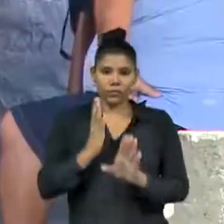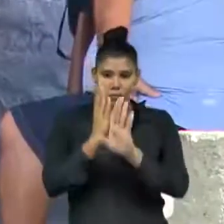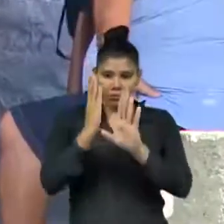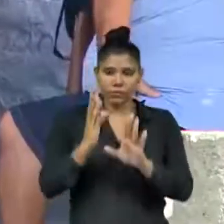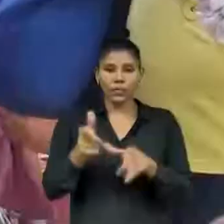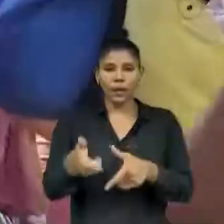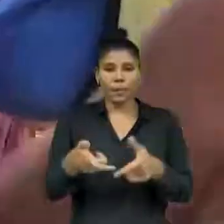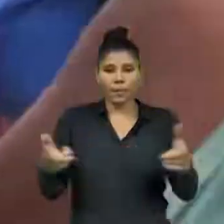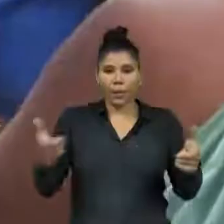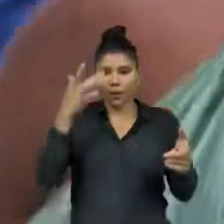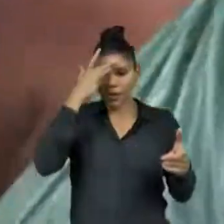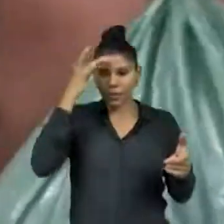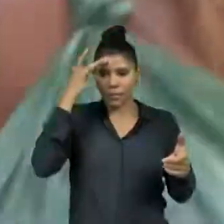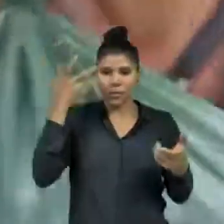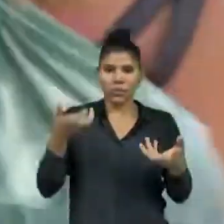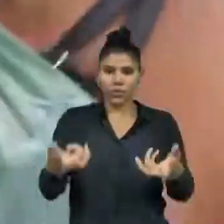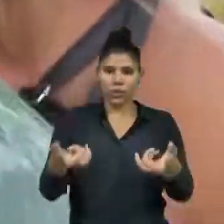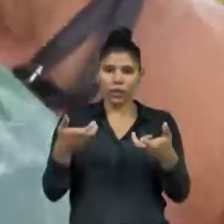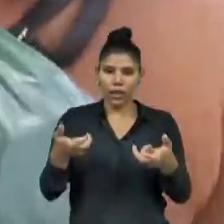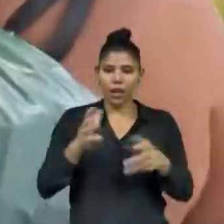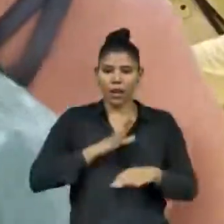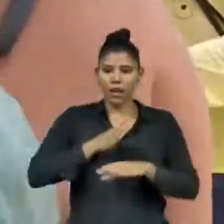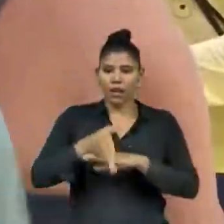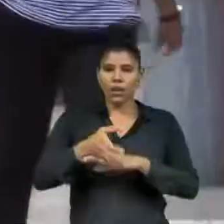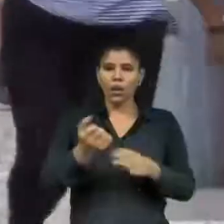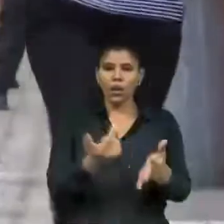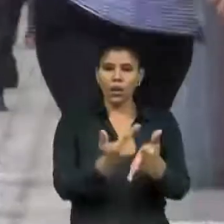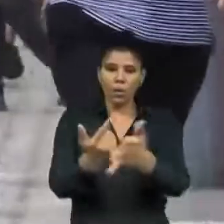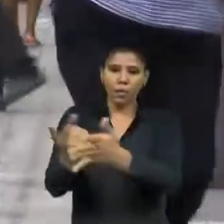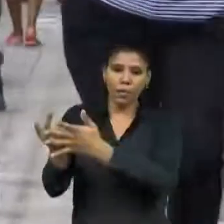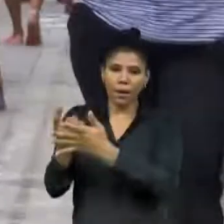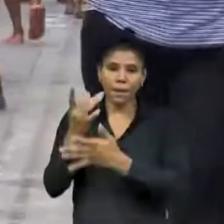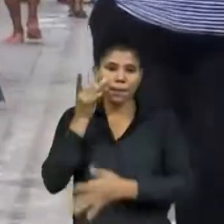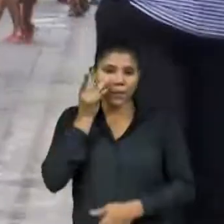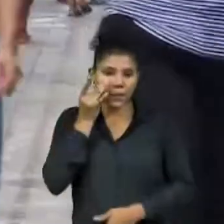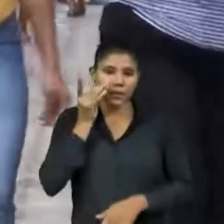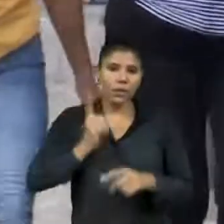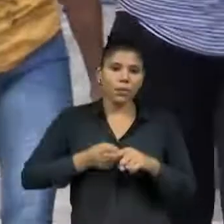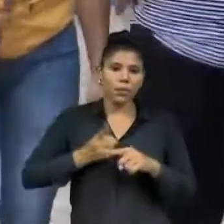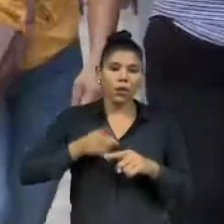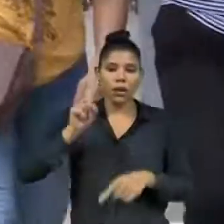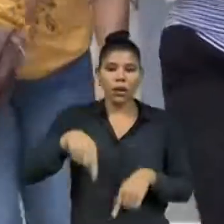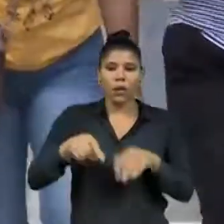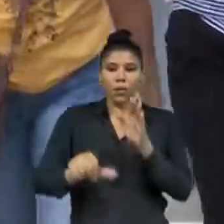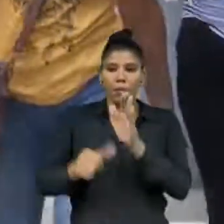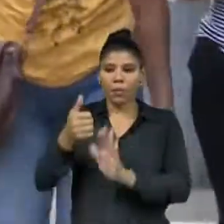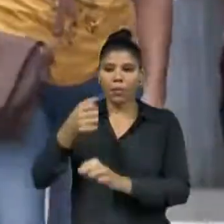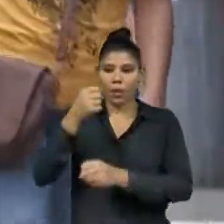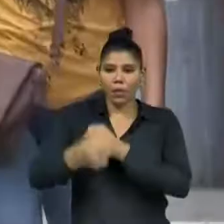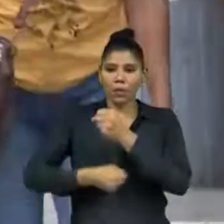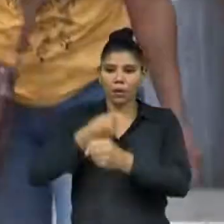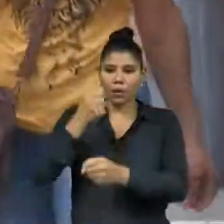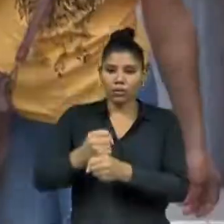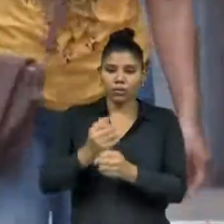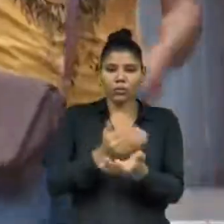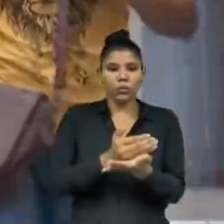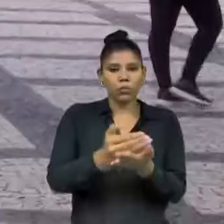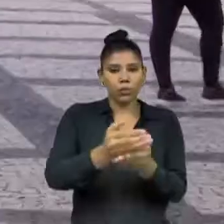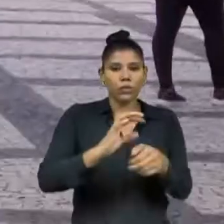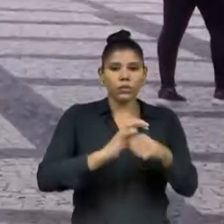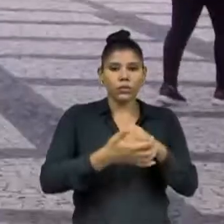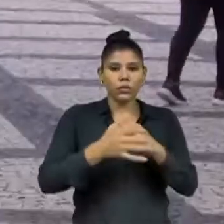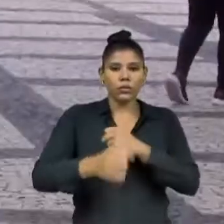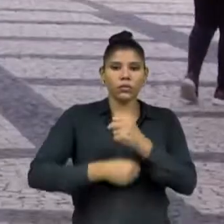das pessoas pretende ir às compras presencialmente, já que esse é o primeiro ano desde o início da pandemia, em